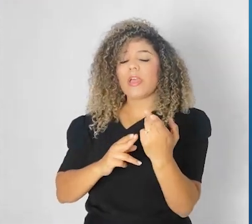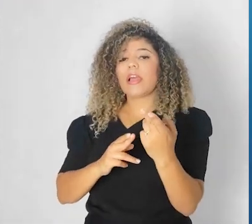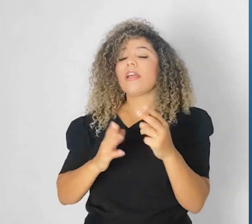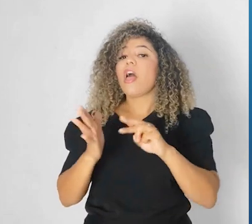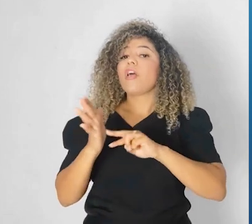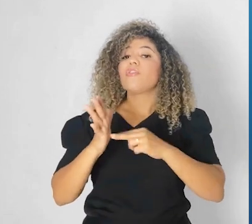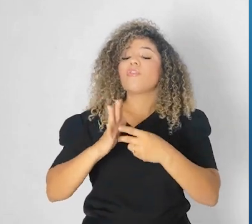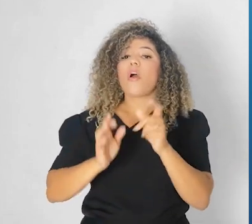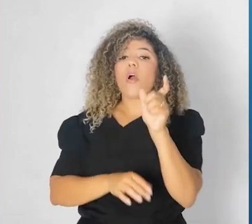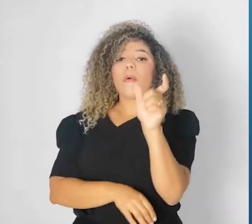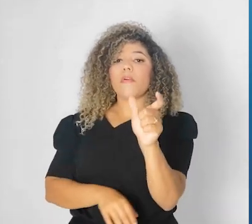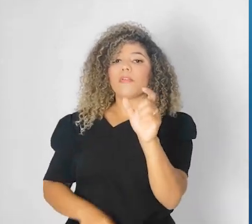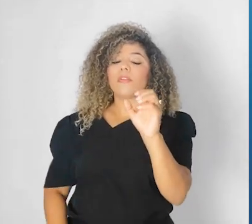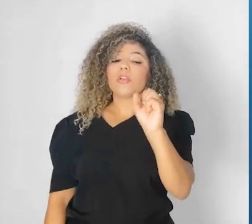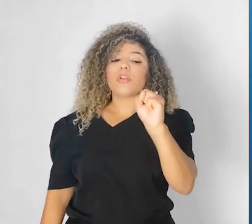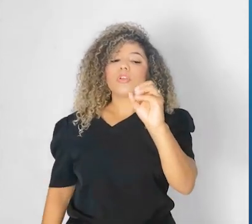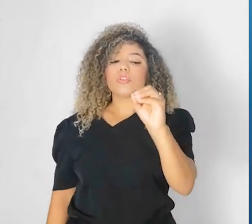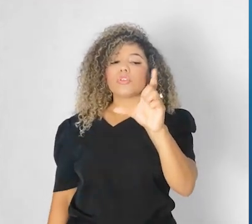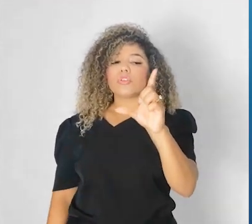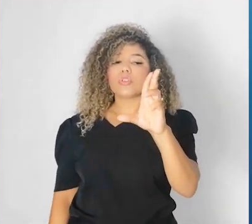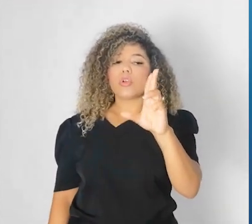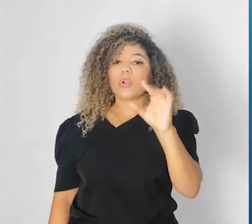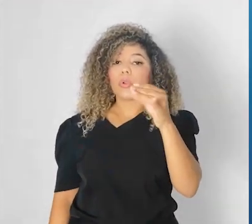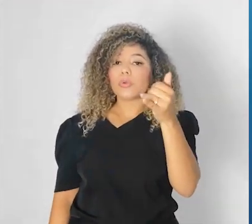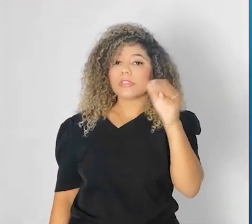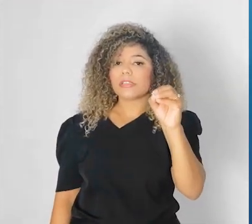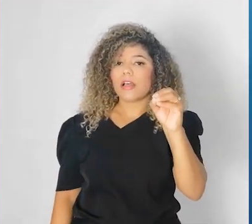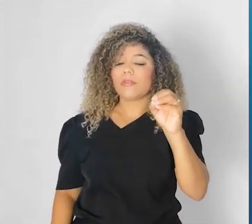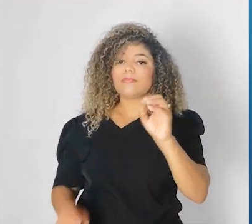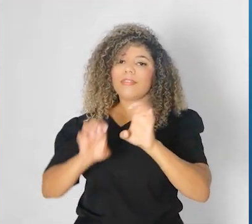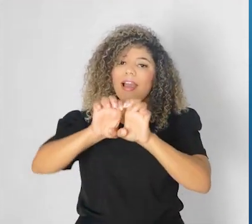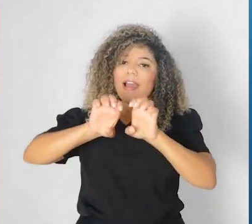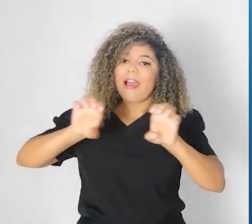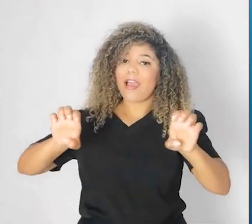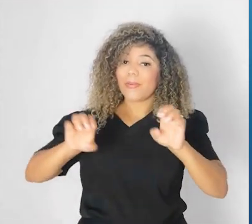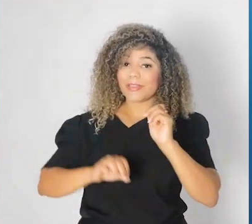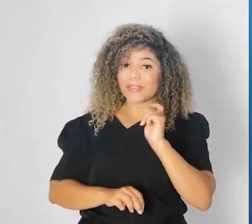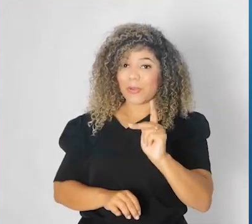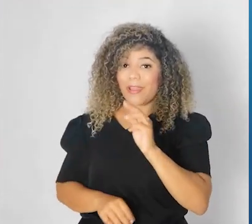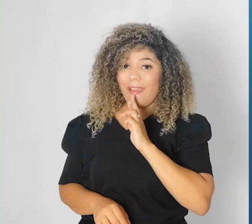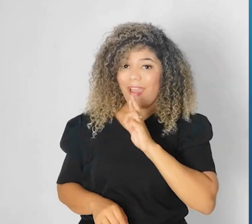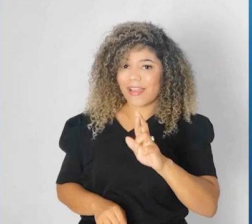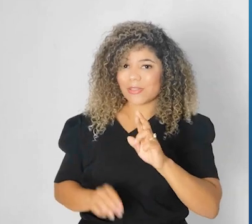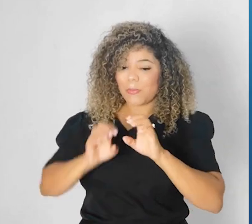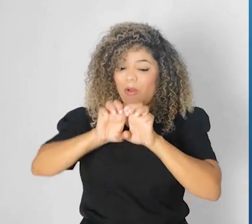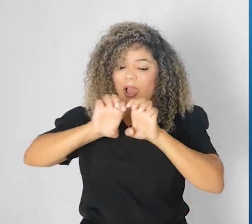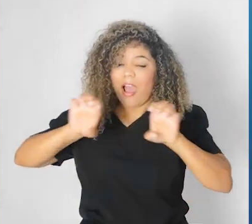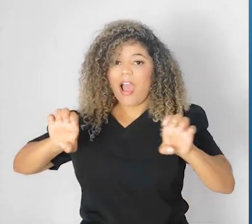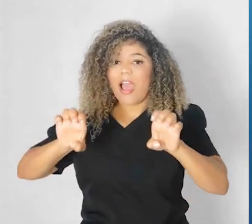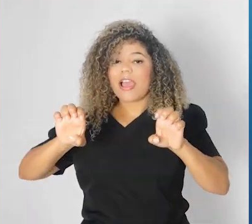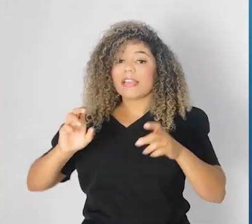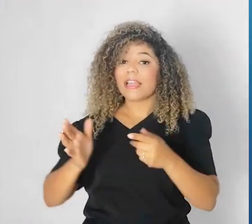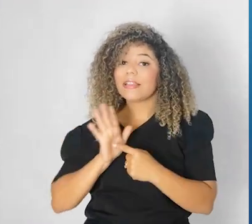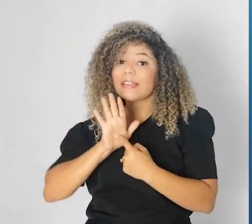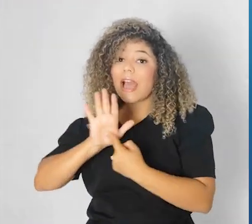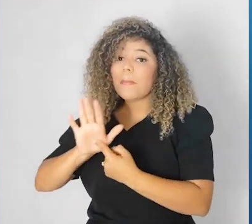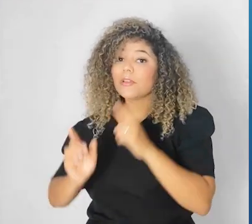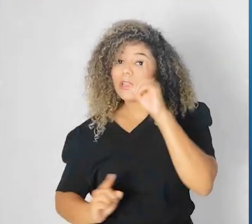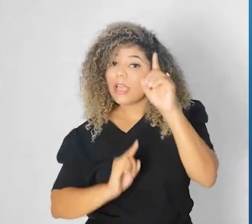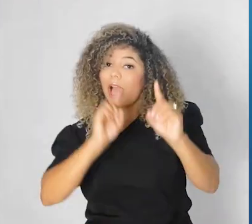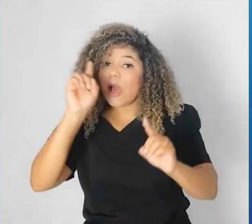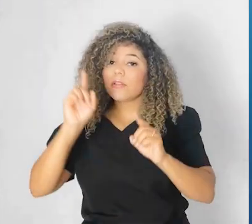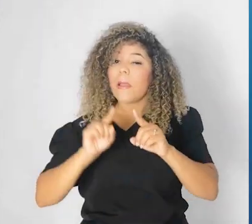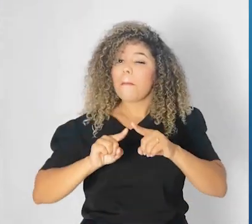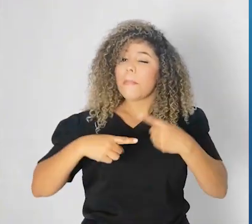de solução da equação, beleza? Então aqui ele está introduzindo para a gente essa ideia, só que numa